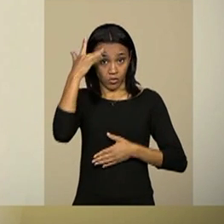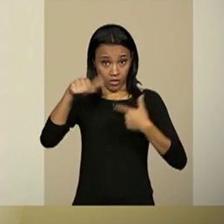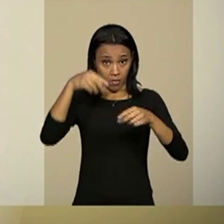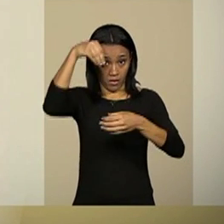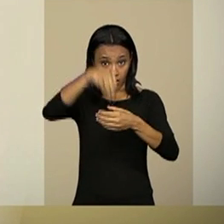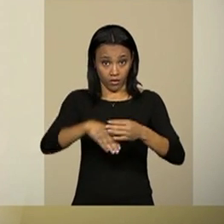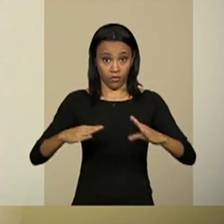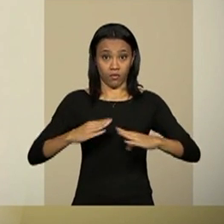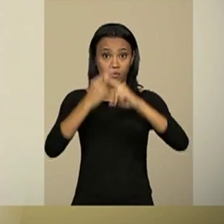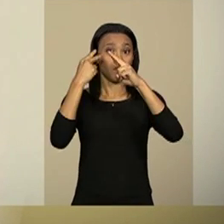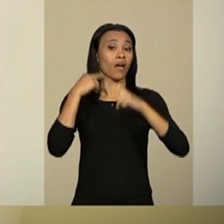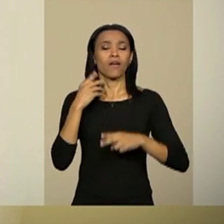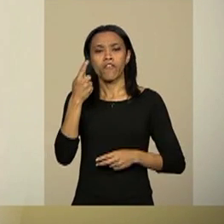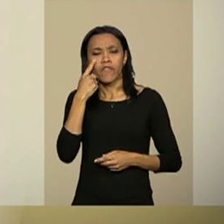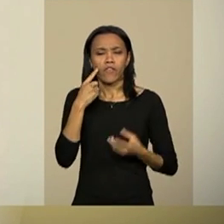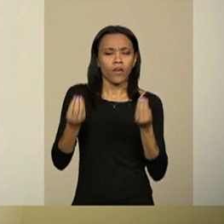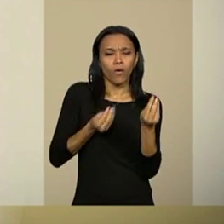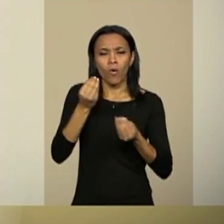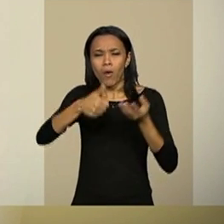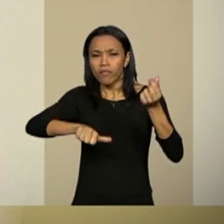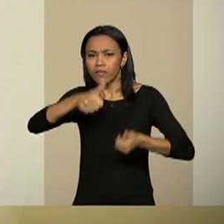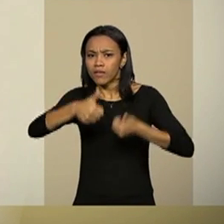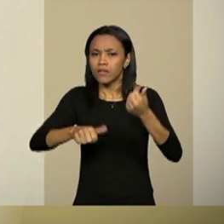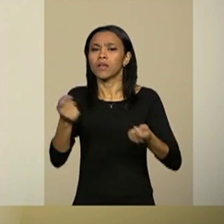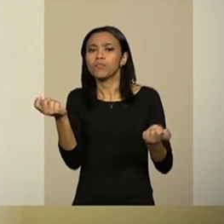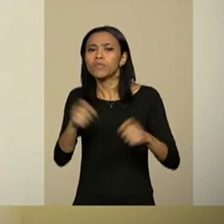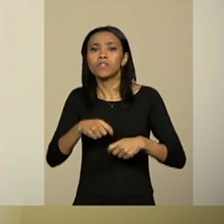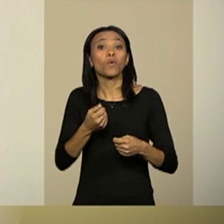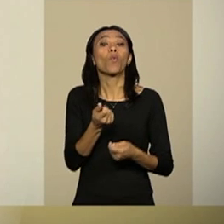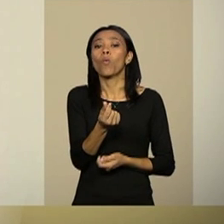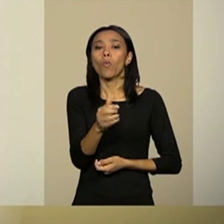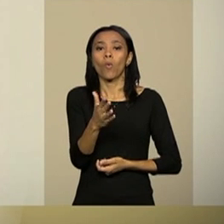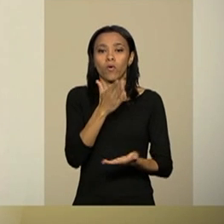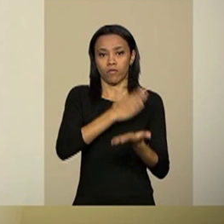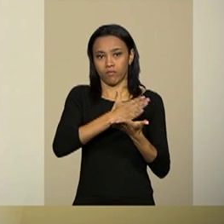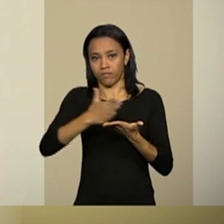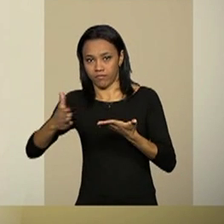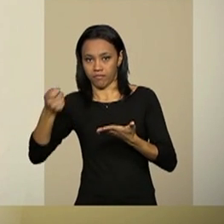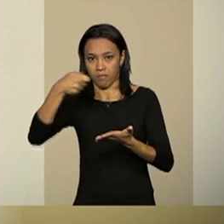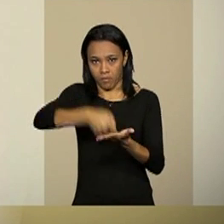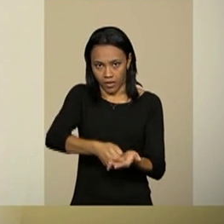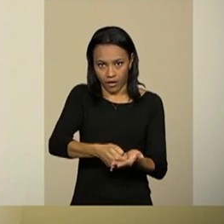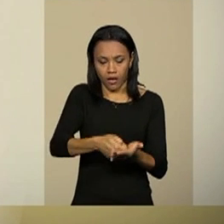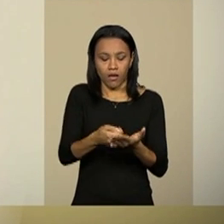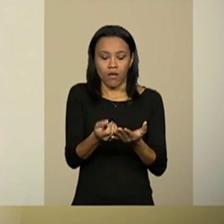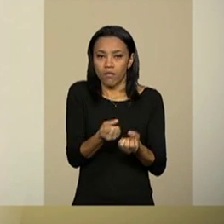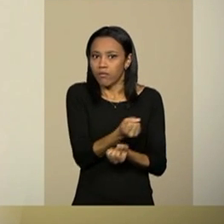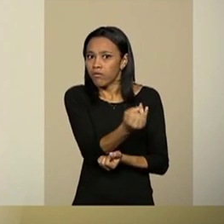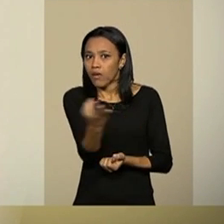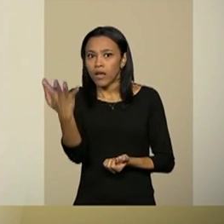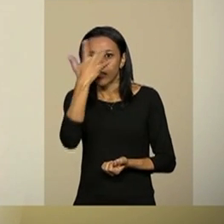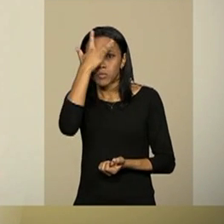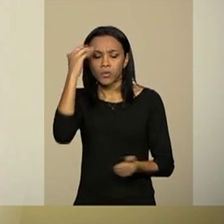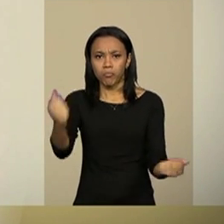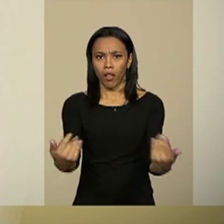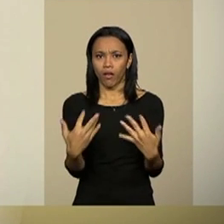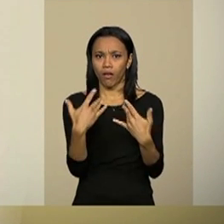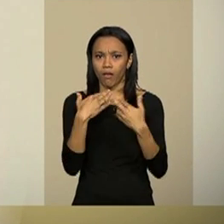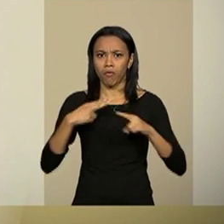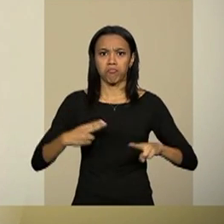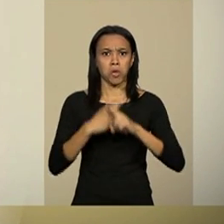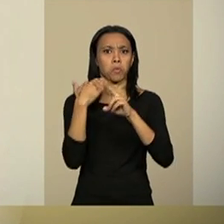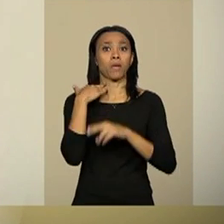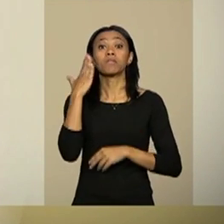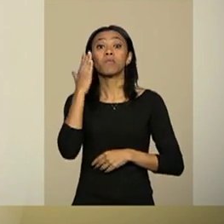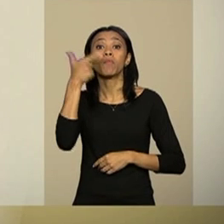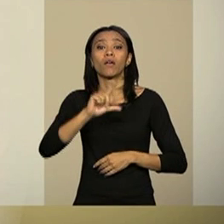faz todas as simulações para você saber quanto vai pagar de prestação muita gente luciano tem procurado da caixa para